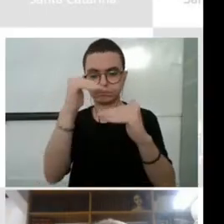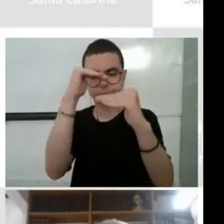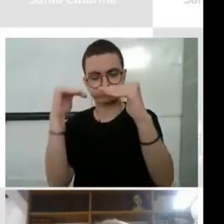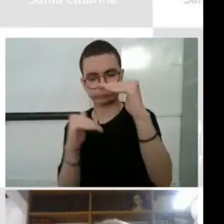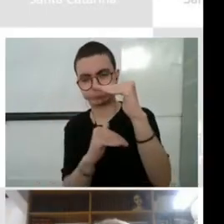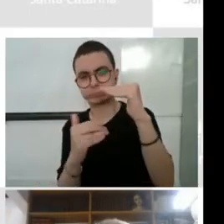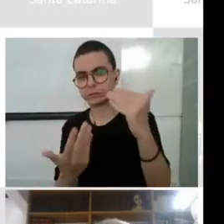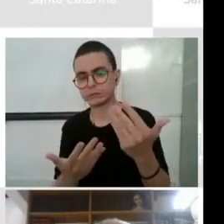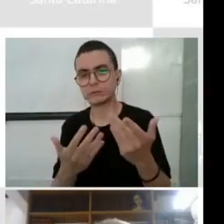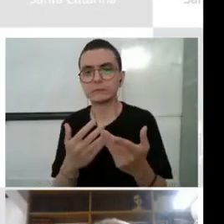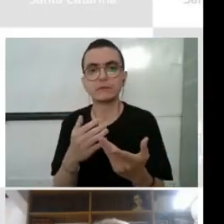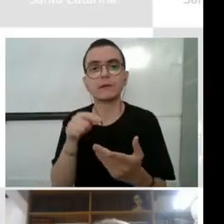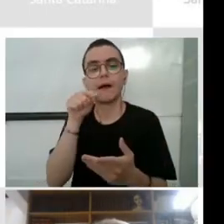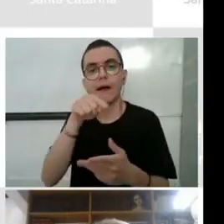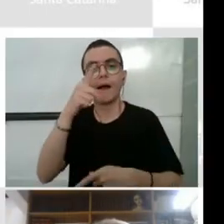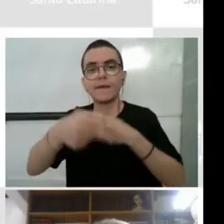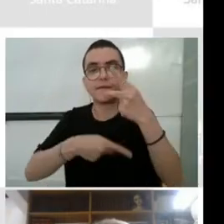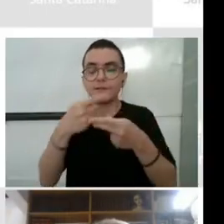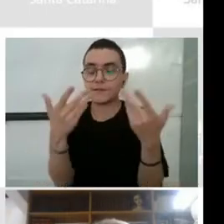de